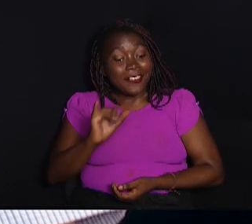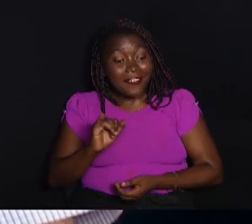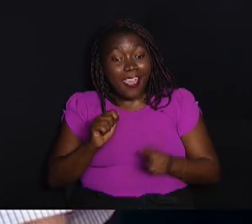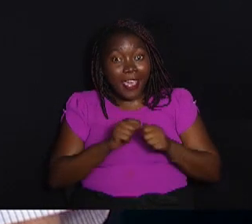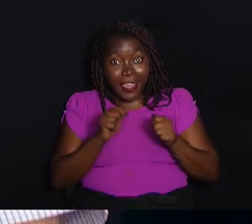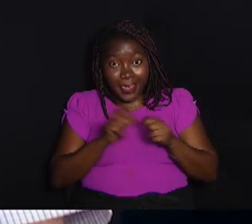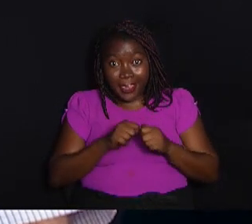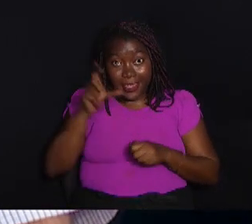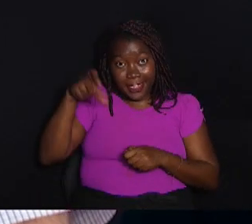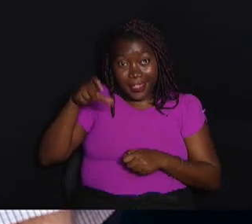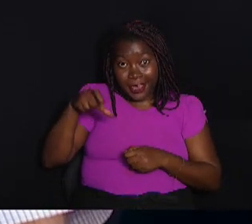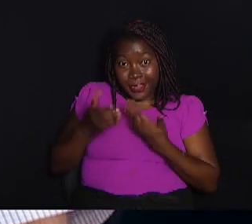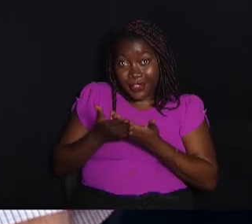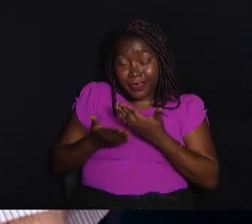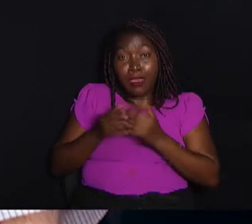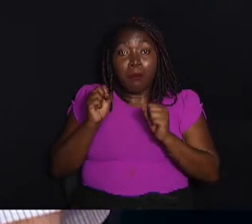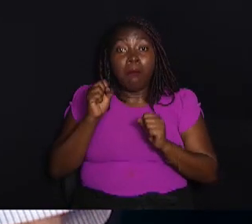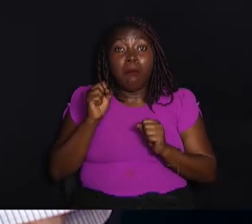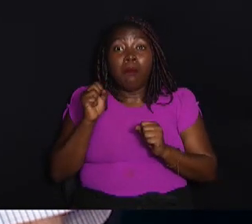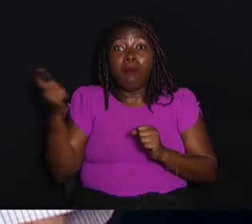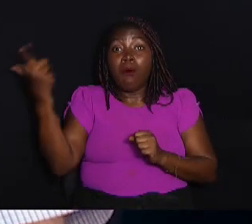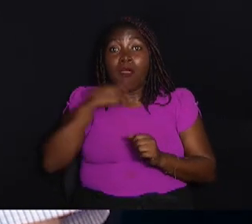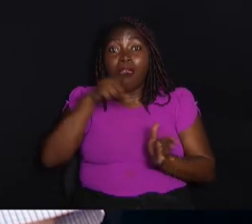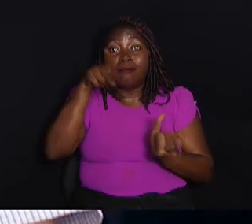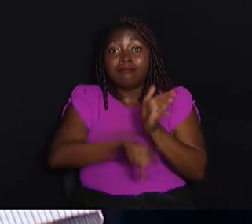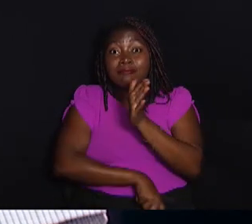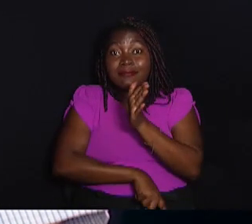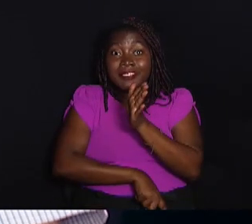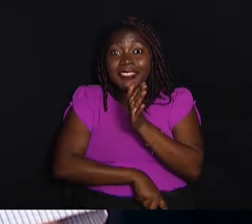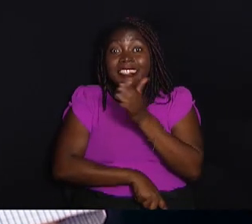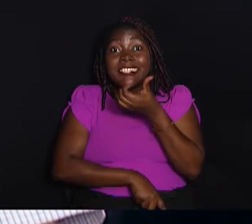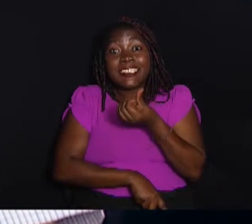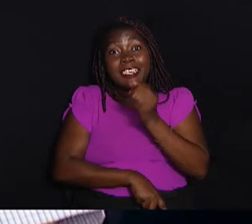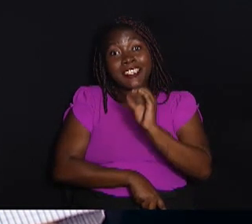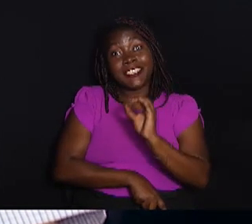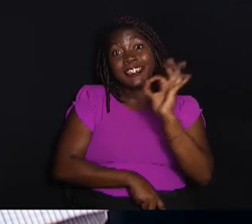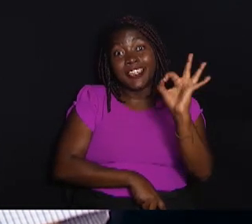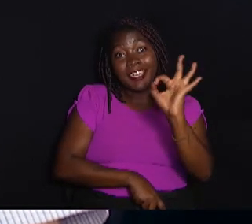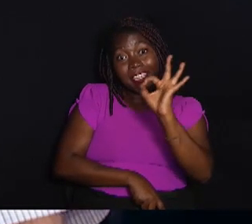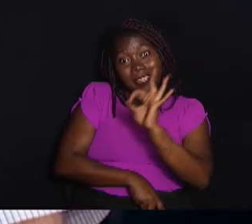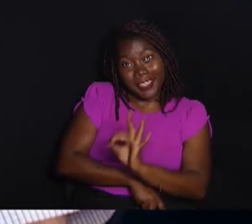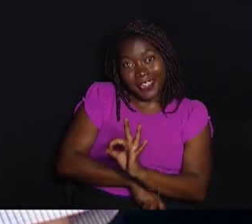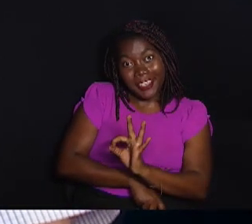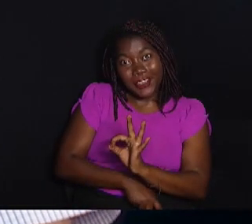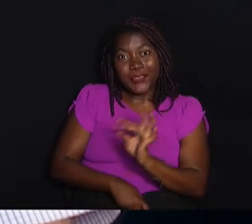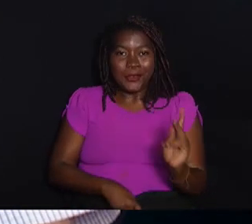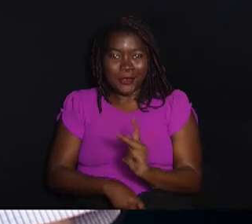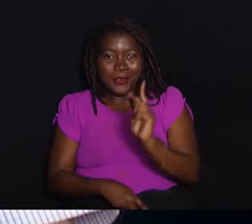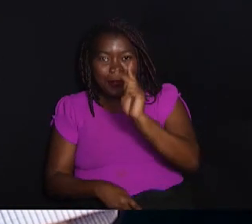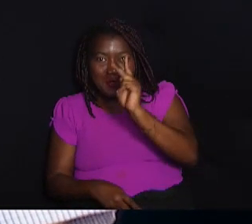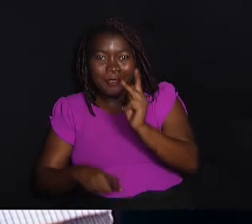escolar ele pode obter um desconto de 60% sobre o valor da